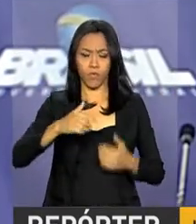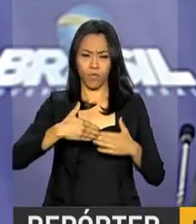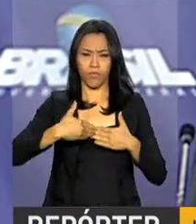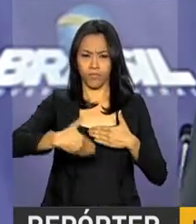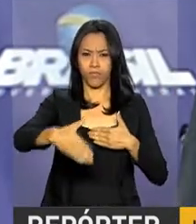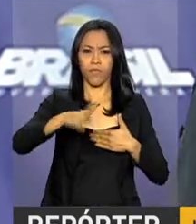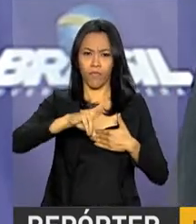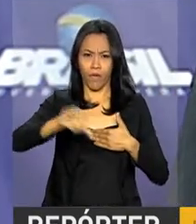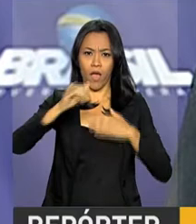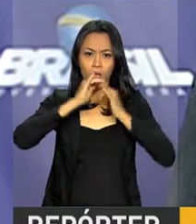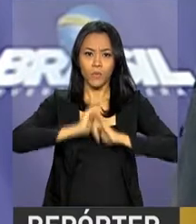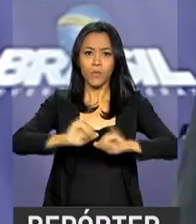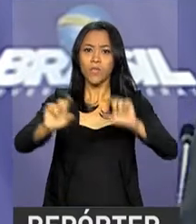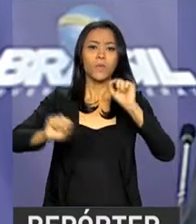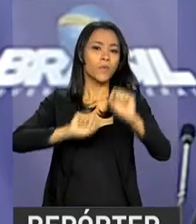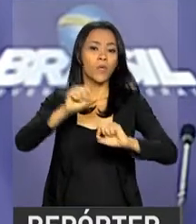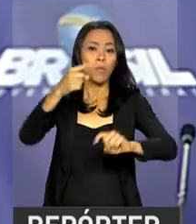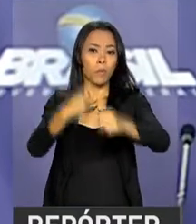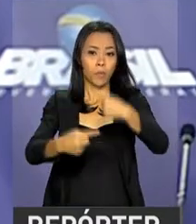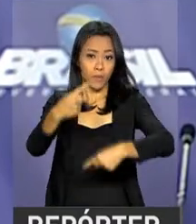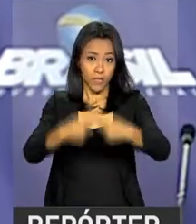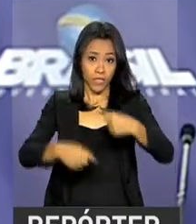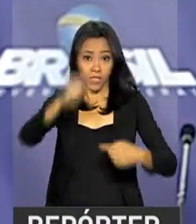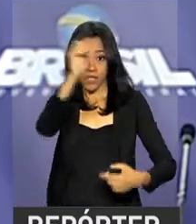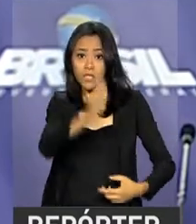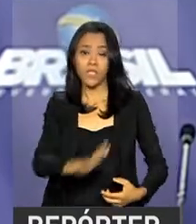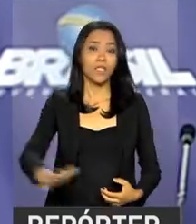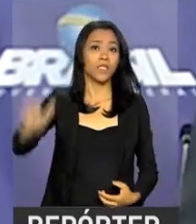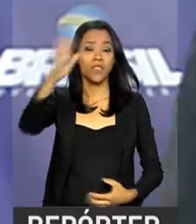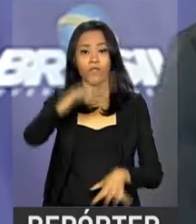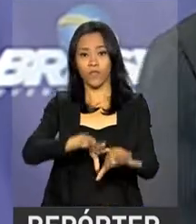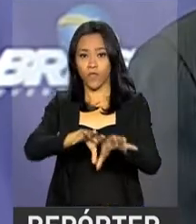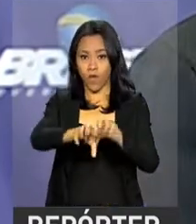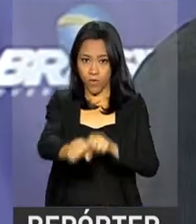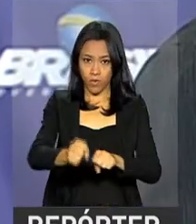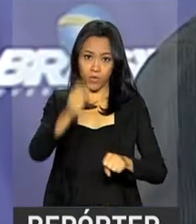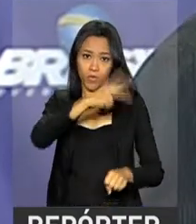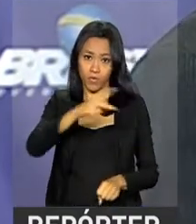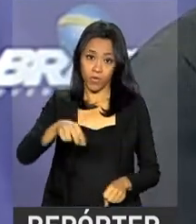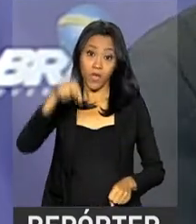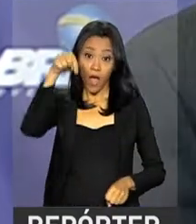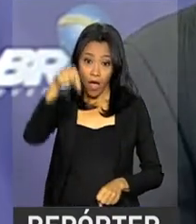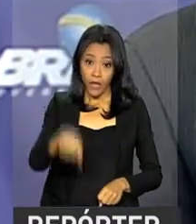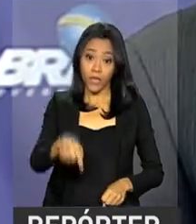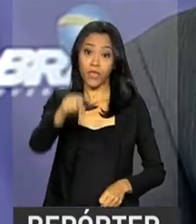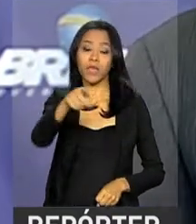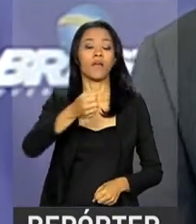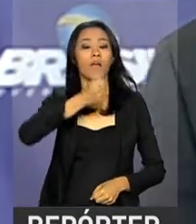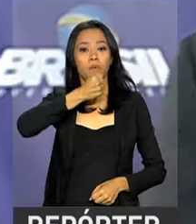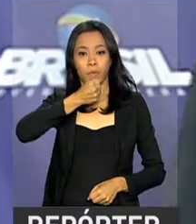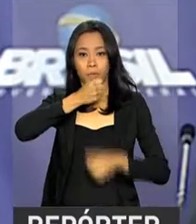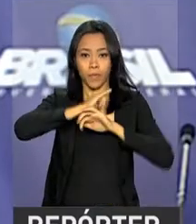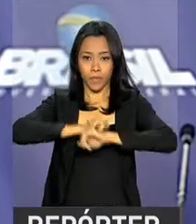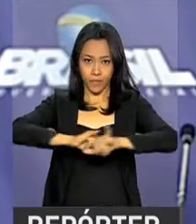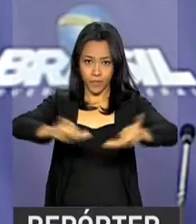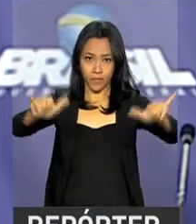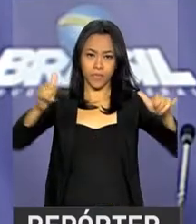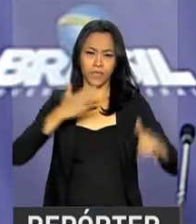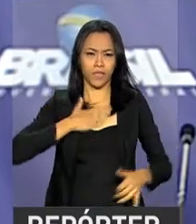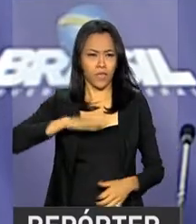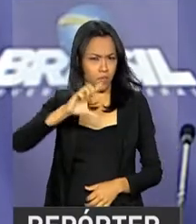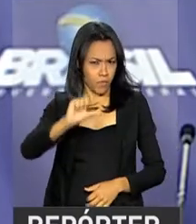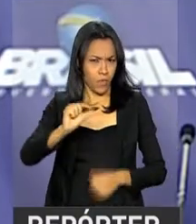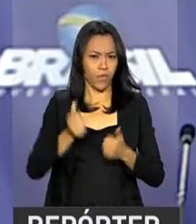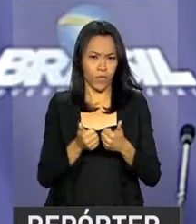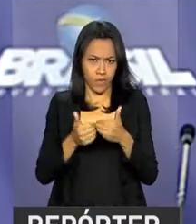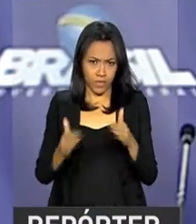a Política Nacional de Formação de Professores em uma entrevista coletiva aqui na sede do Ministério da Educação em Brasília, que deve começar daqui a